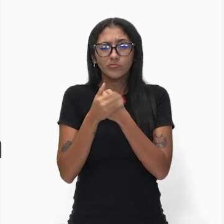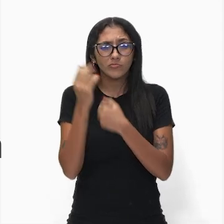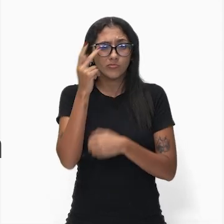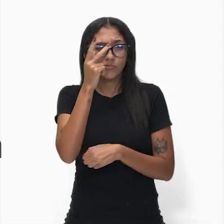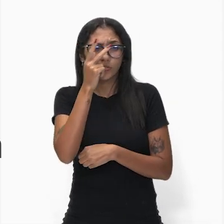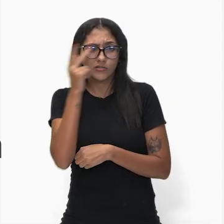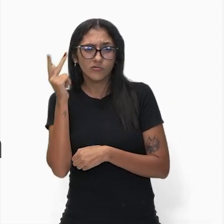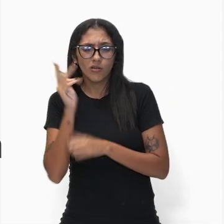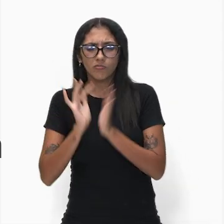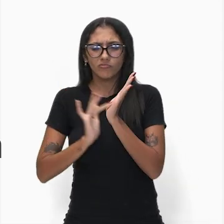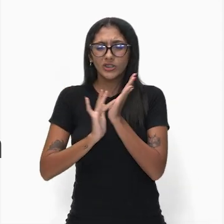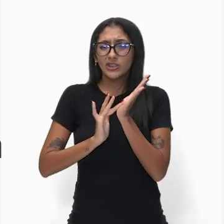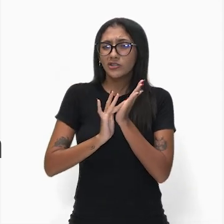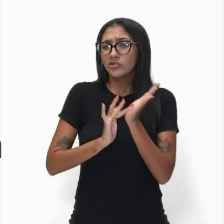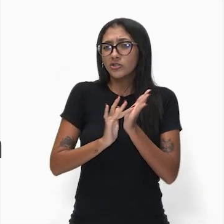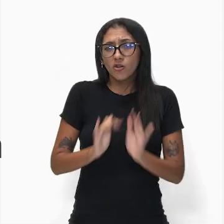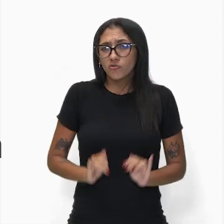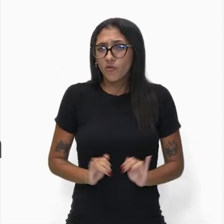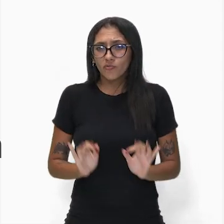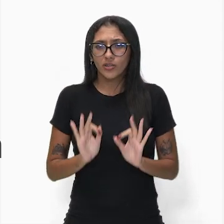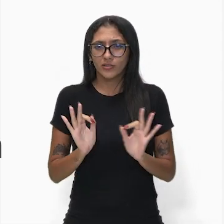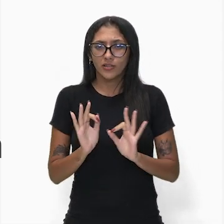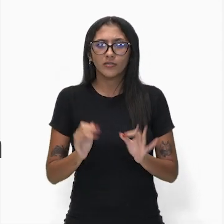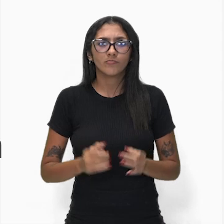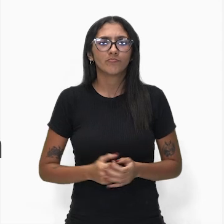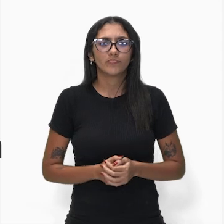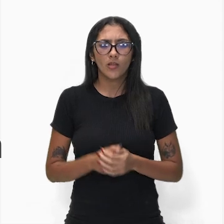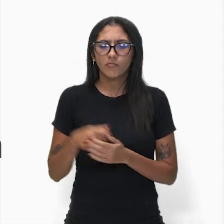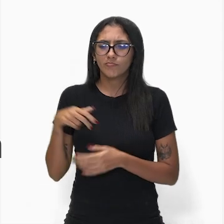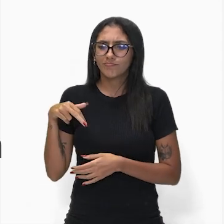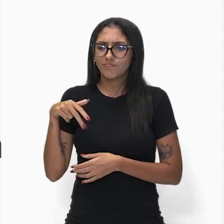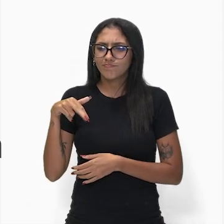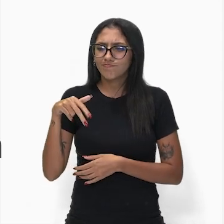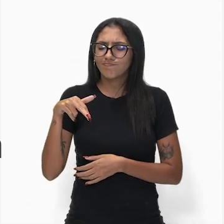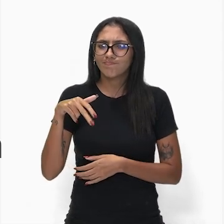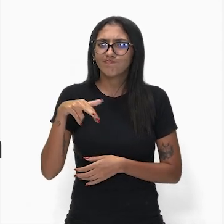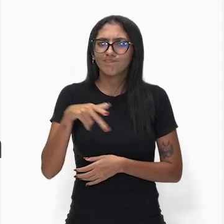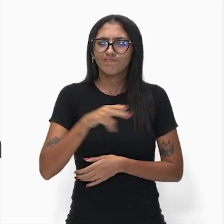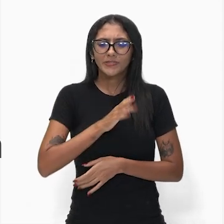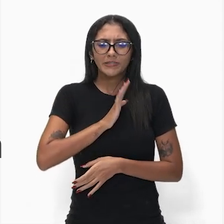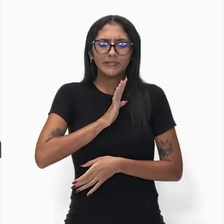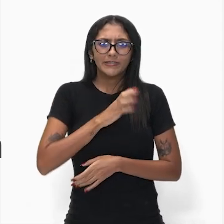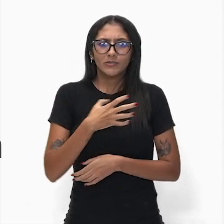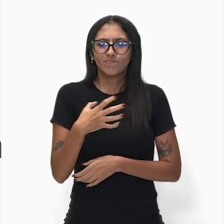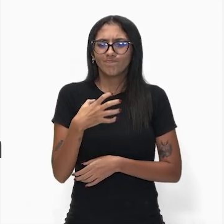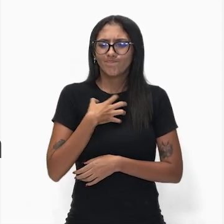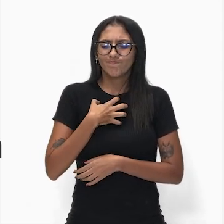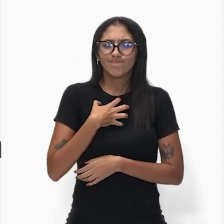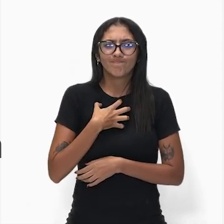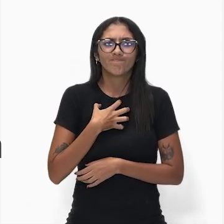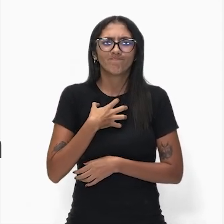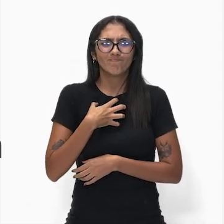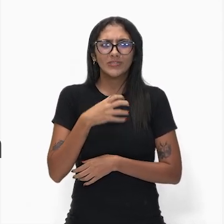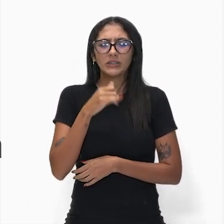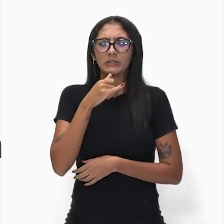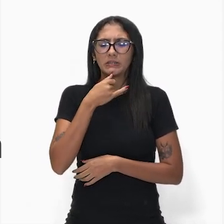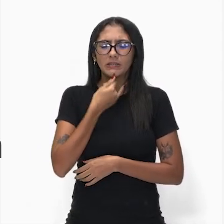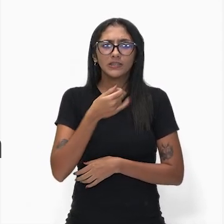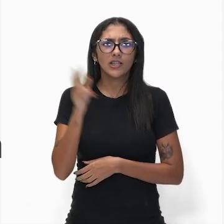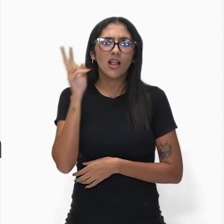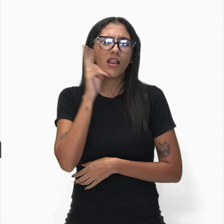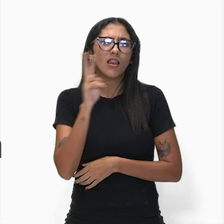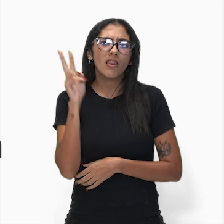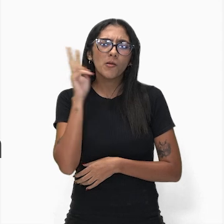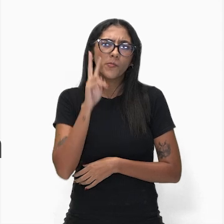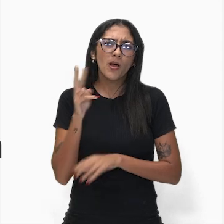a miséria. E marchou para eles, com o coração estalando de pena, lembrando-se da última vez em que